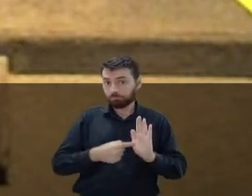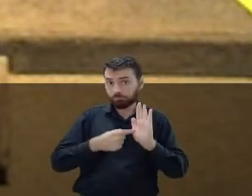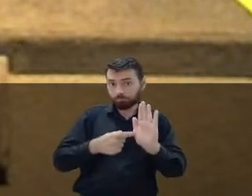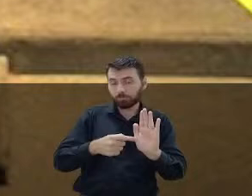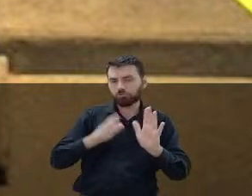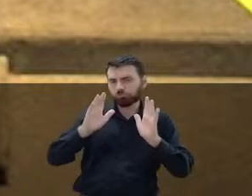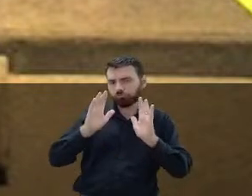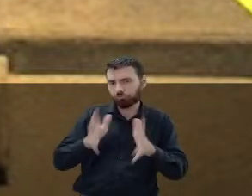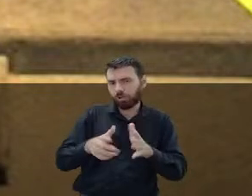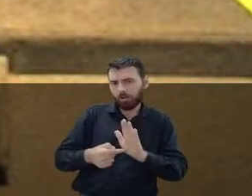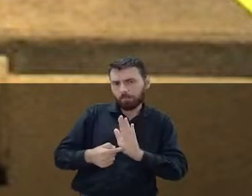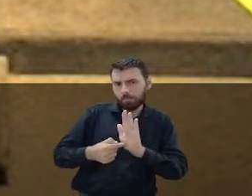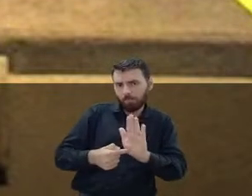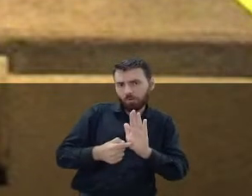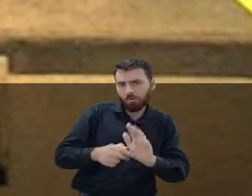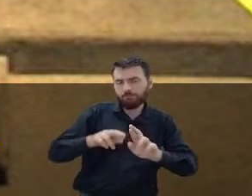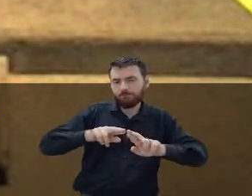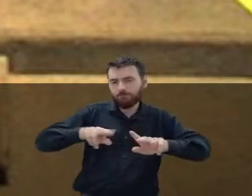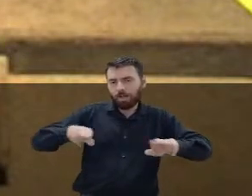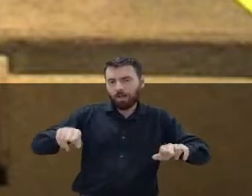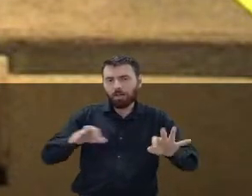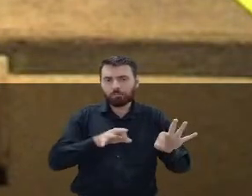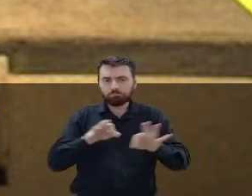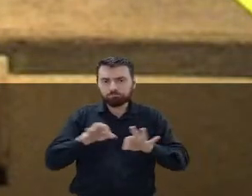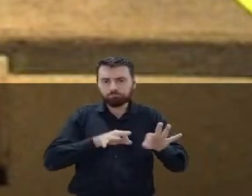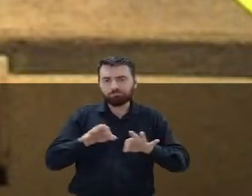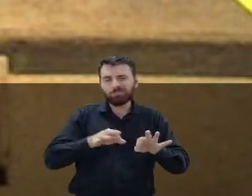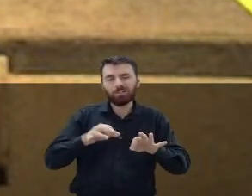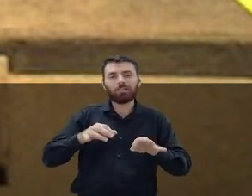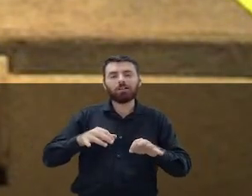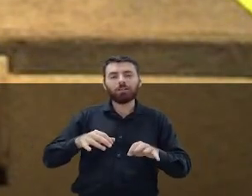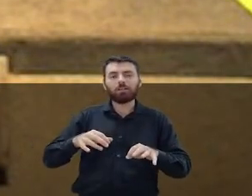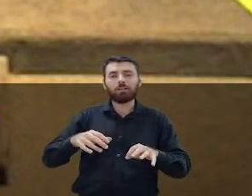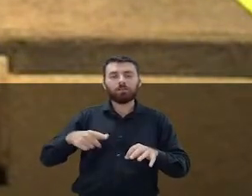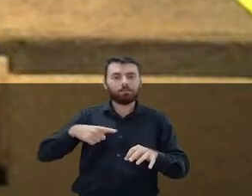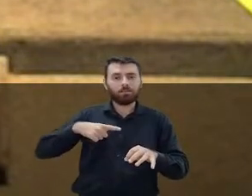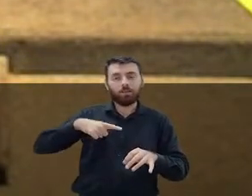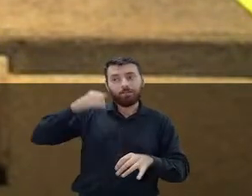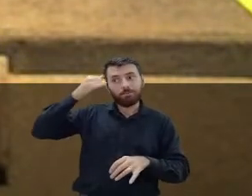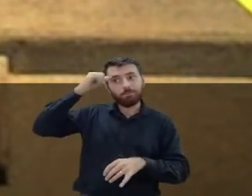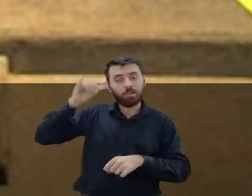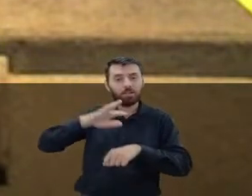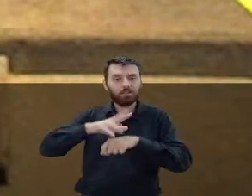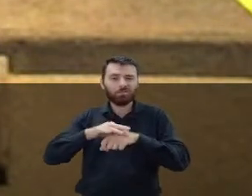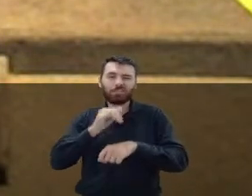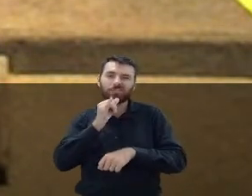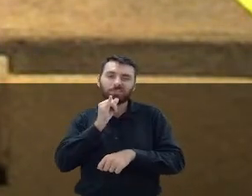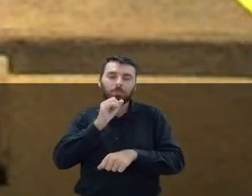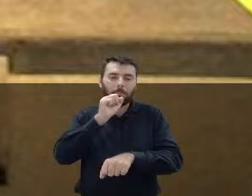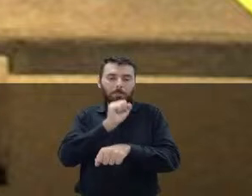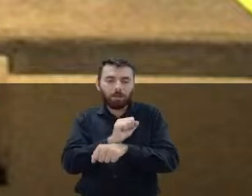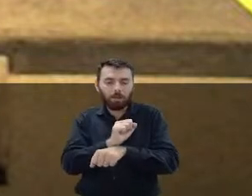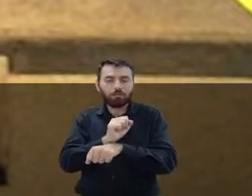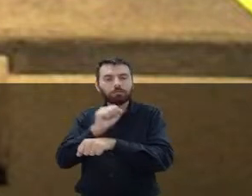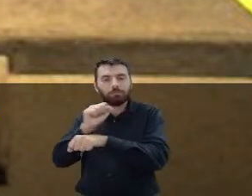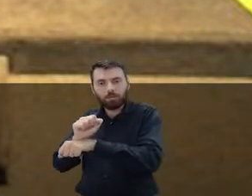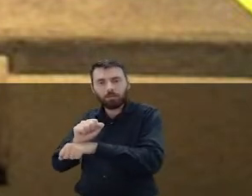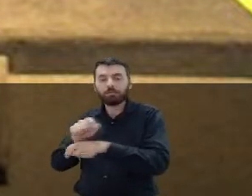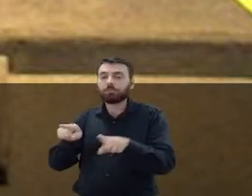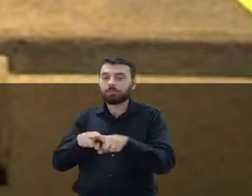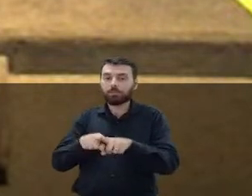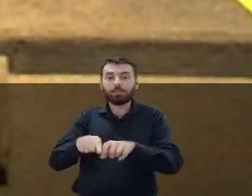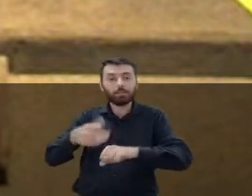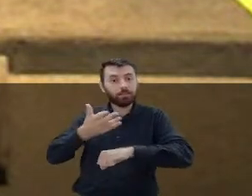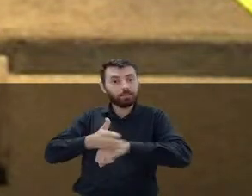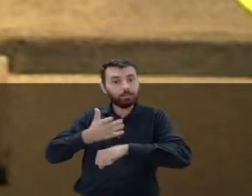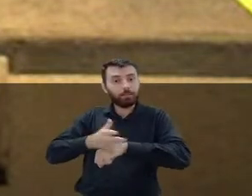as medidas preventivas necessárias, como pausas, os treinamentos necessários, e que também não houve